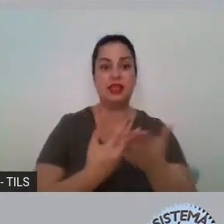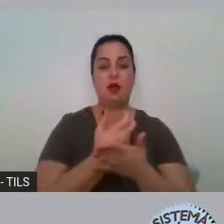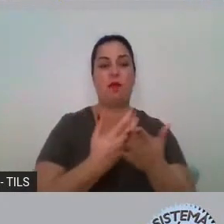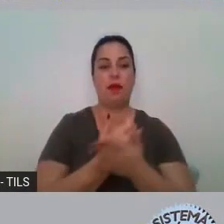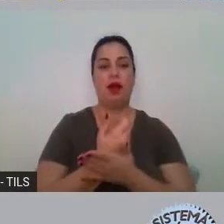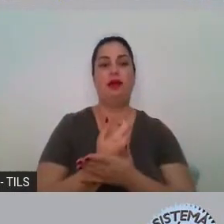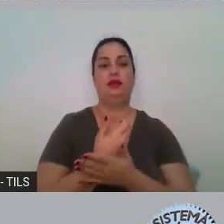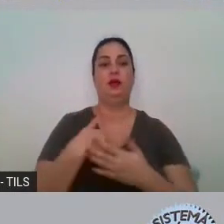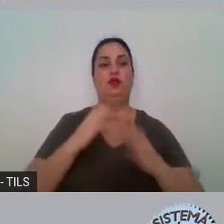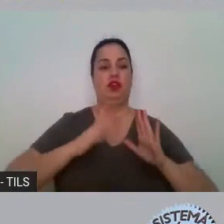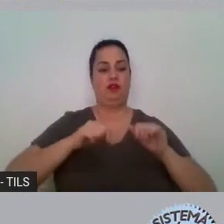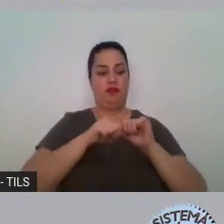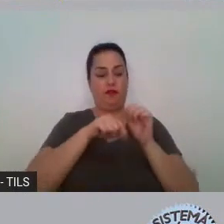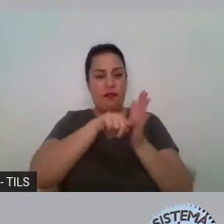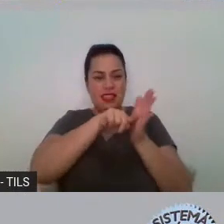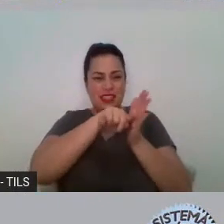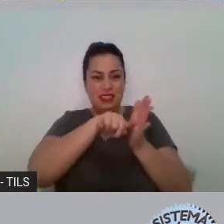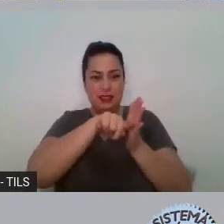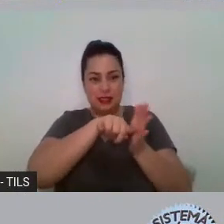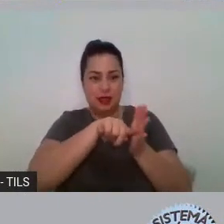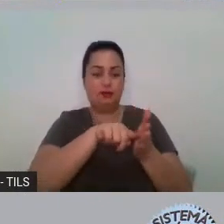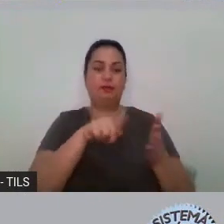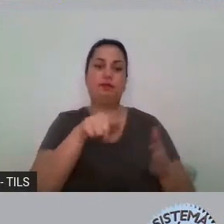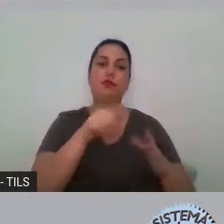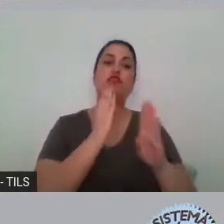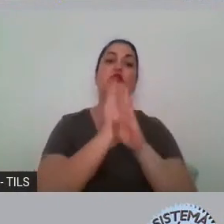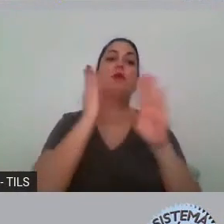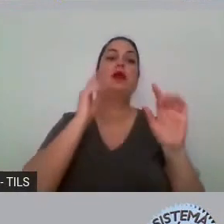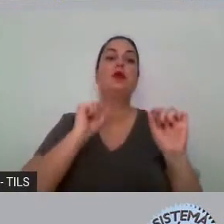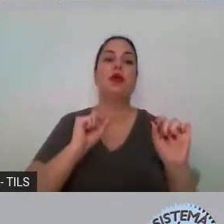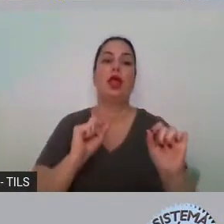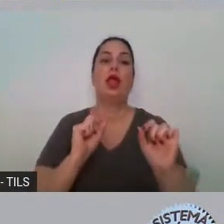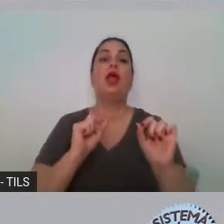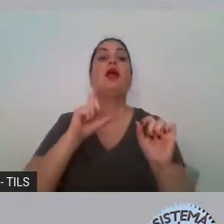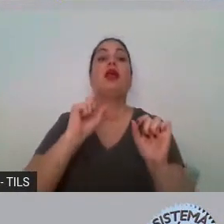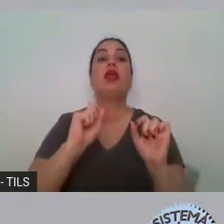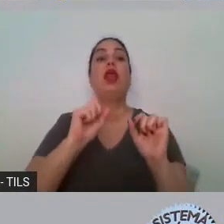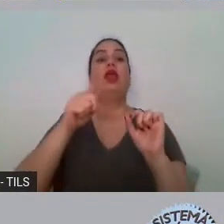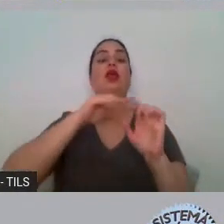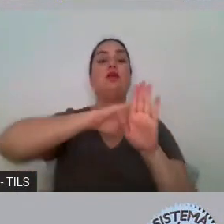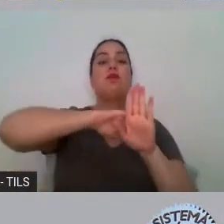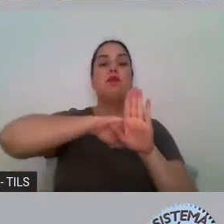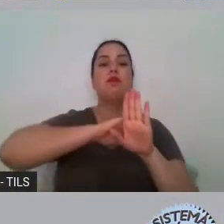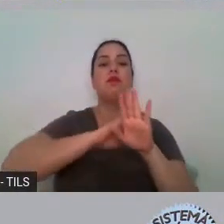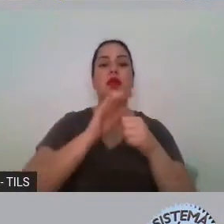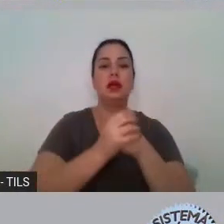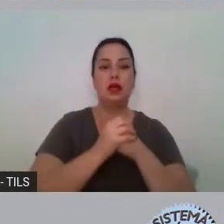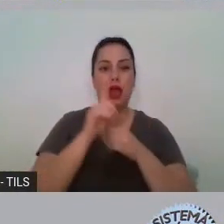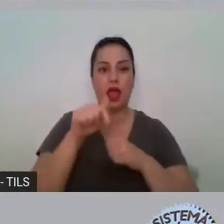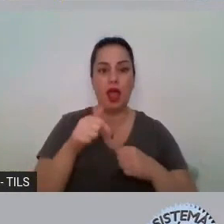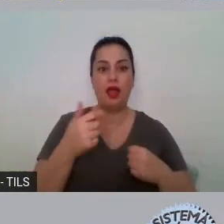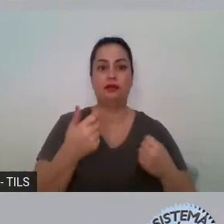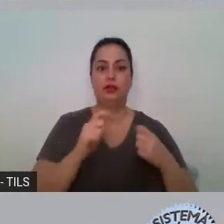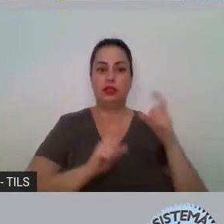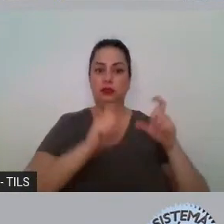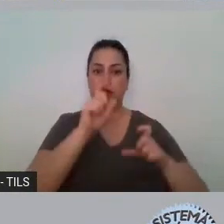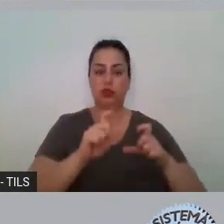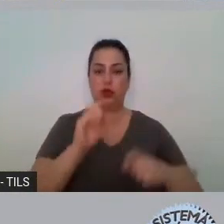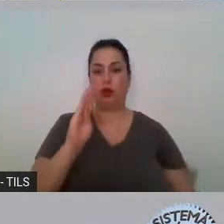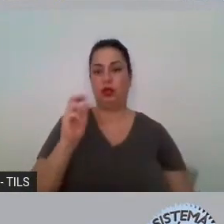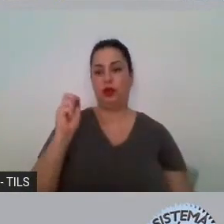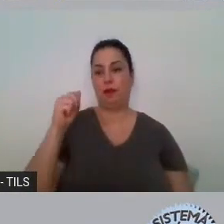e descobriram que por trás dessas empresas são os banqueiros que estão comprando. Mas eles não compram com seu próprio dinheiro, eles compram com dinheiro